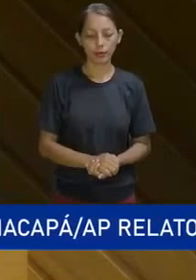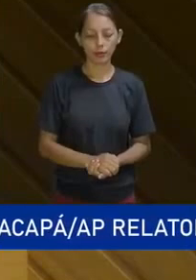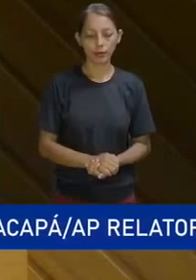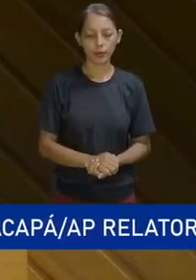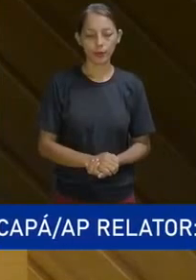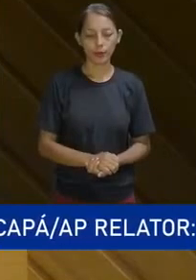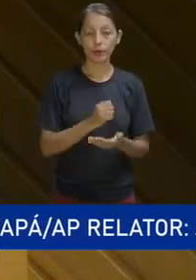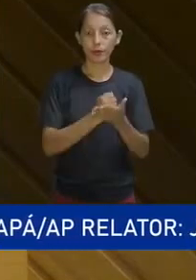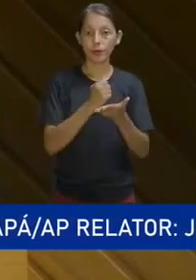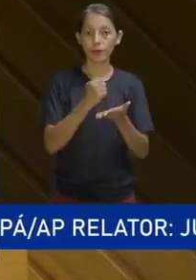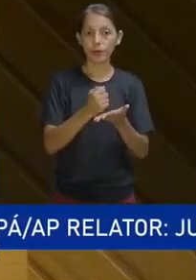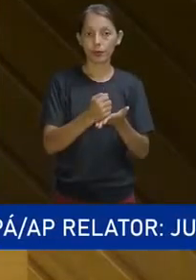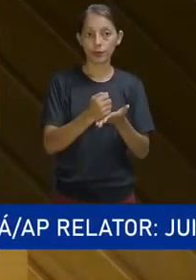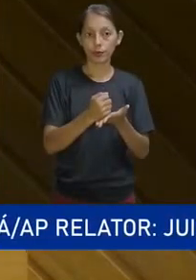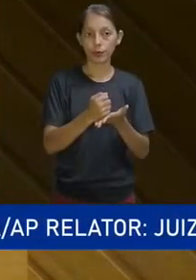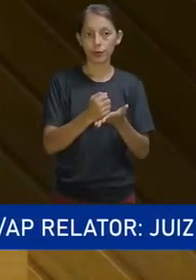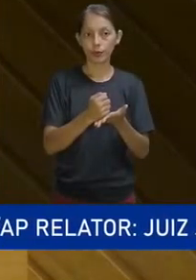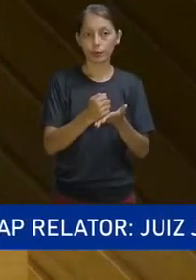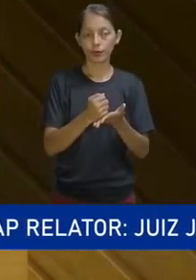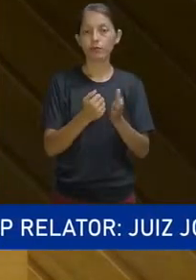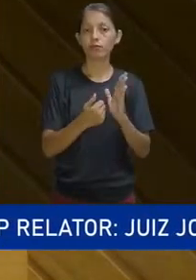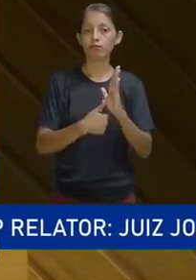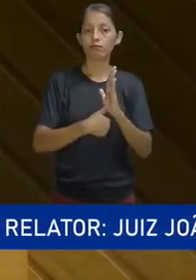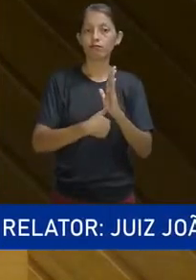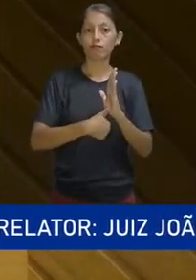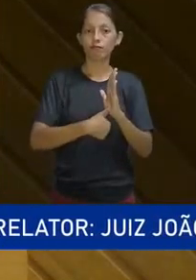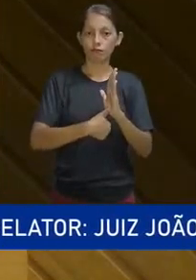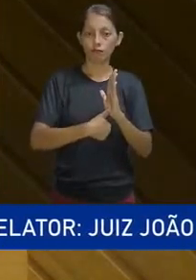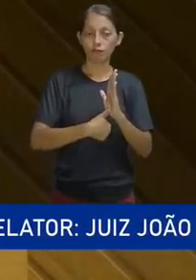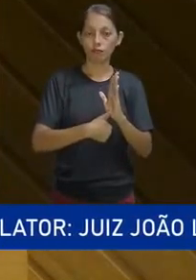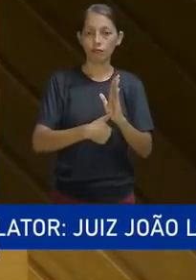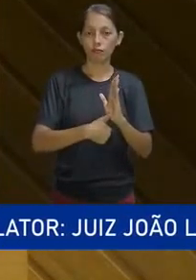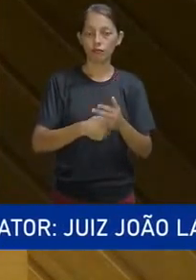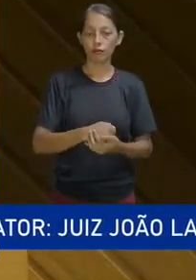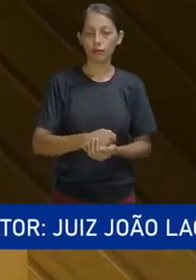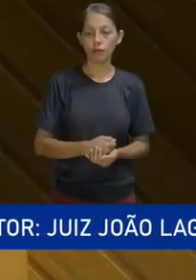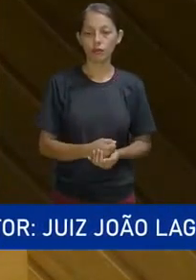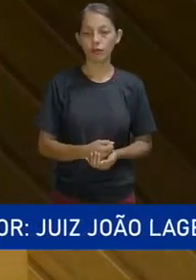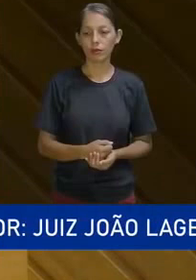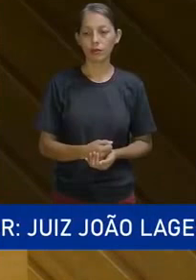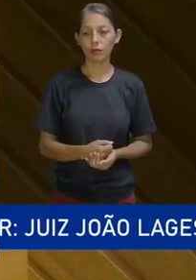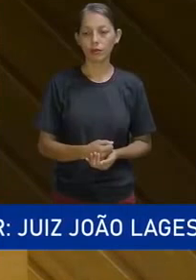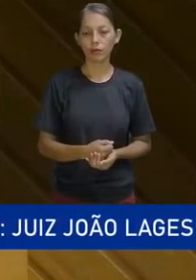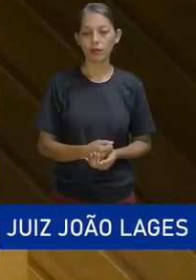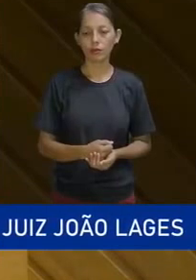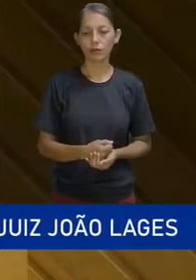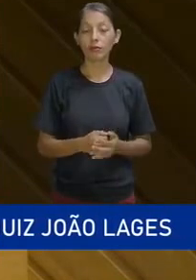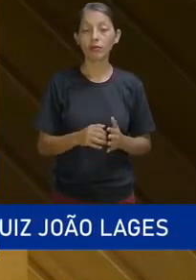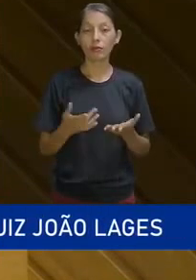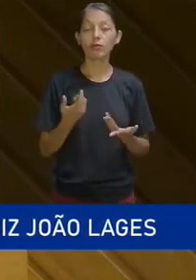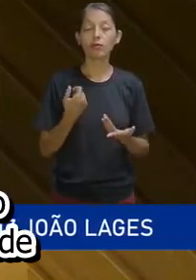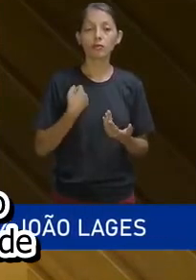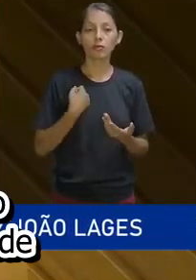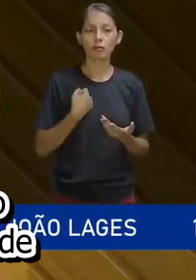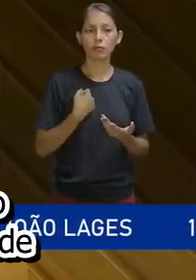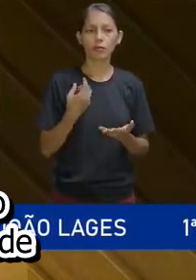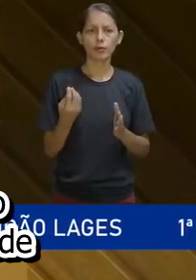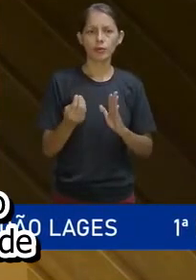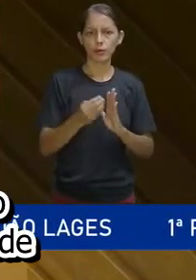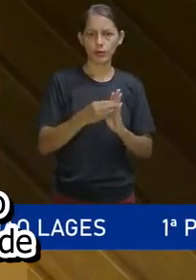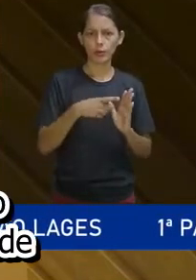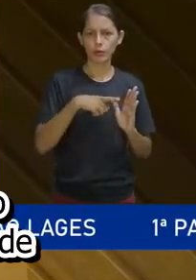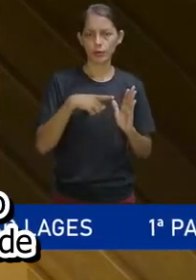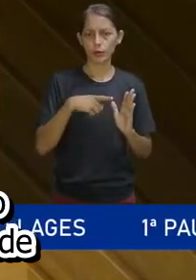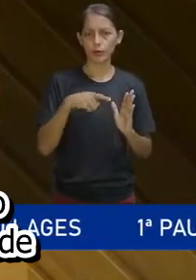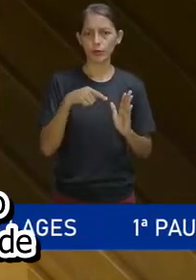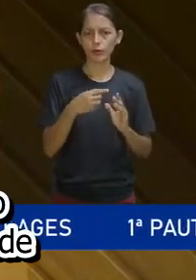O documento de identificação 5159045, que instruiu o agravo de Fábio Jucá, na